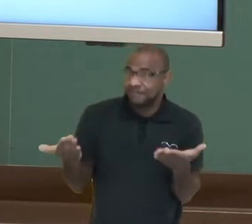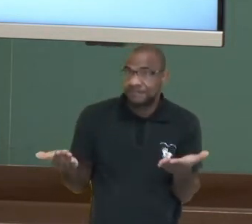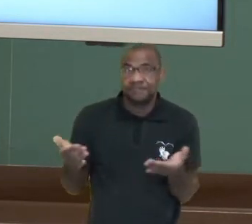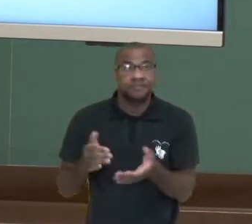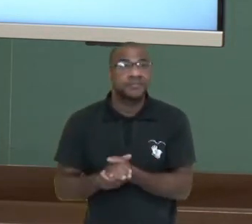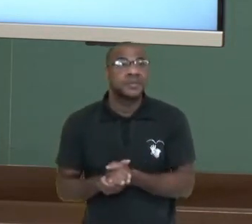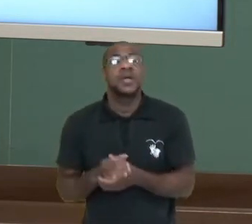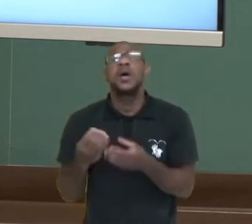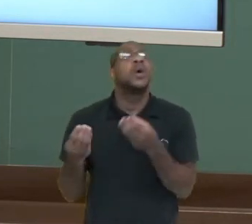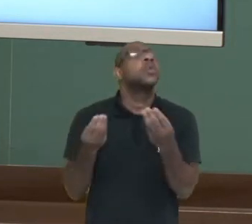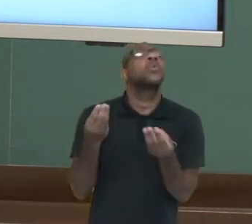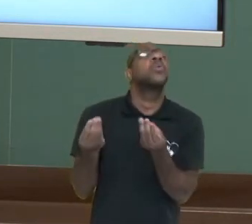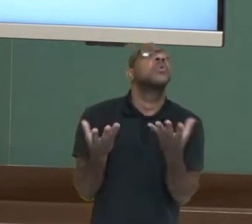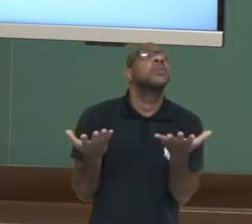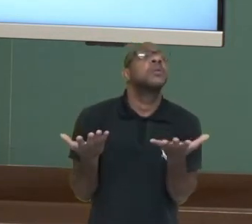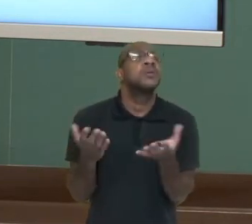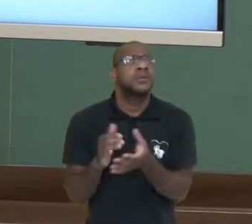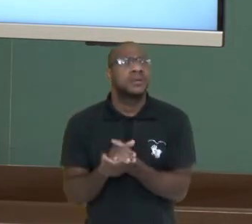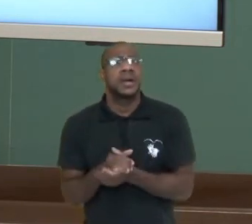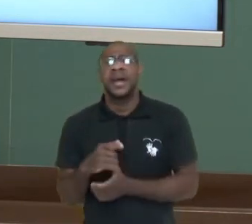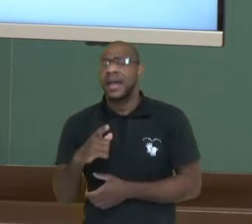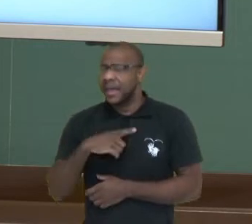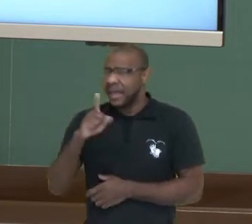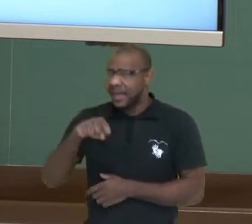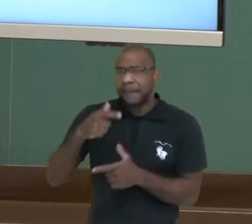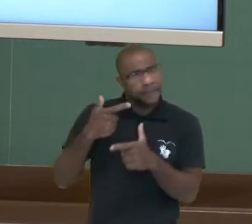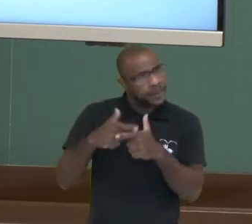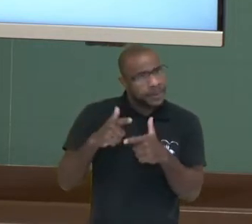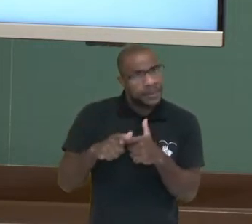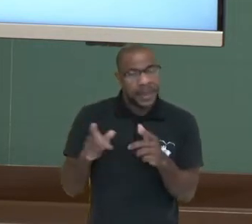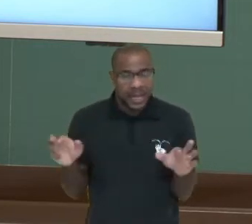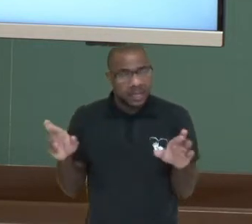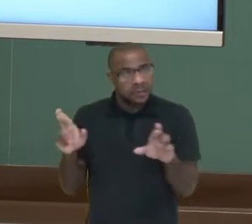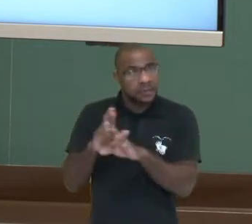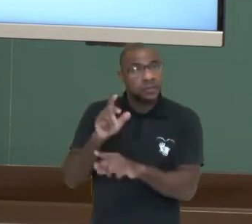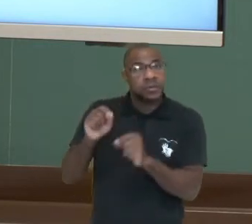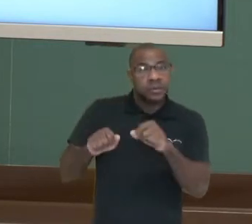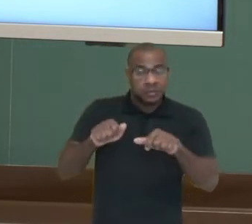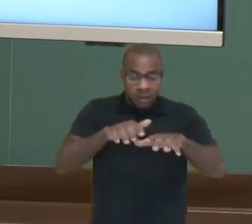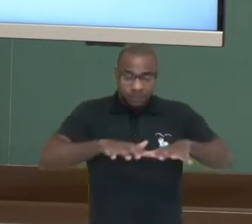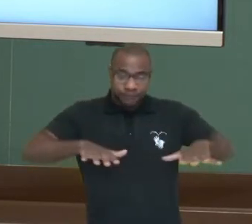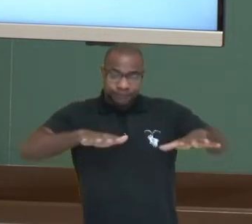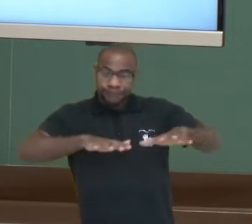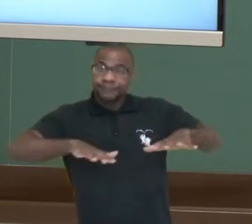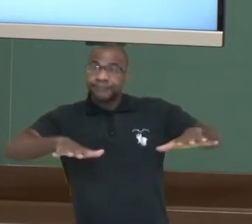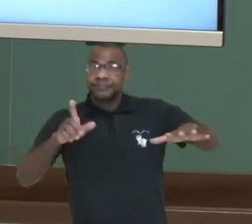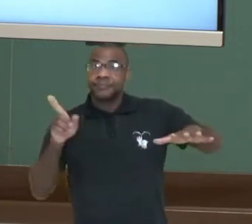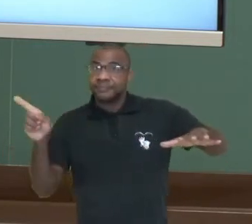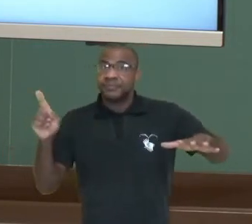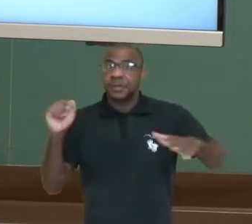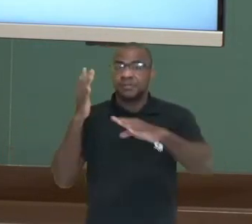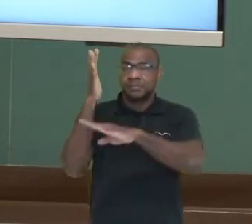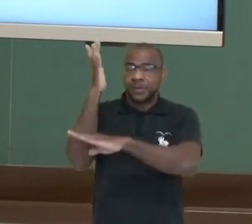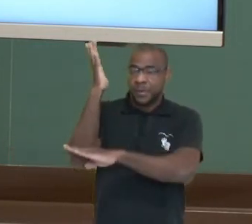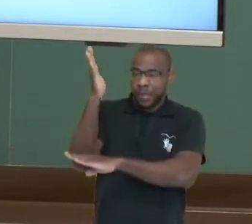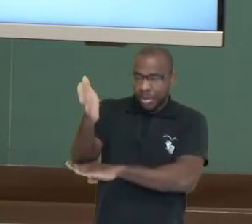Negativos. Como assim, professor? Impactos relacionados ao meio ambiente,